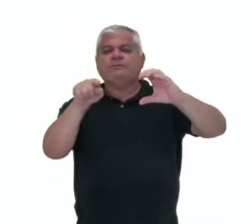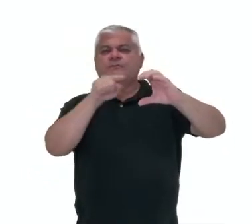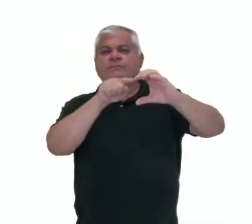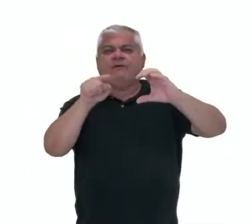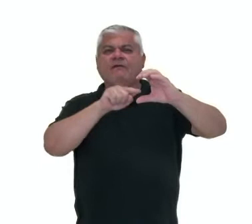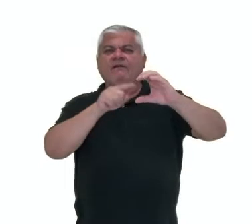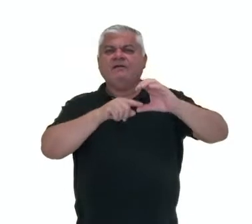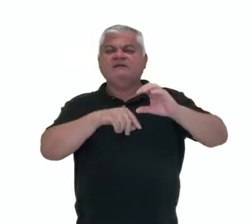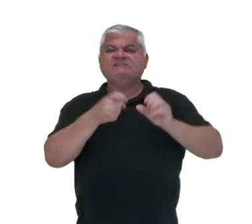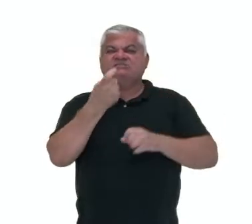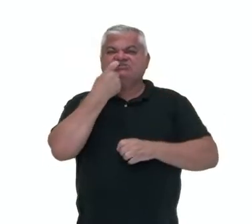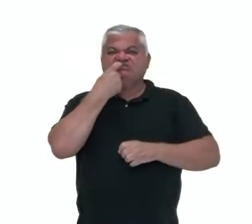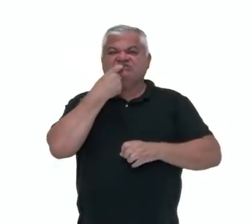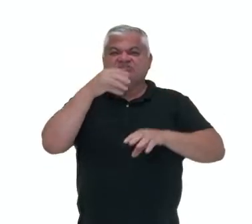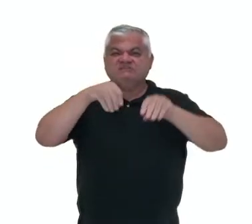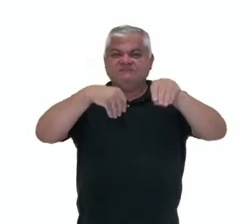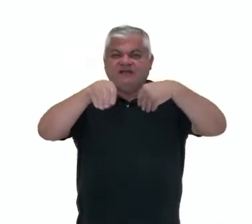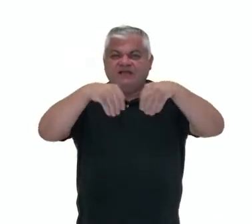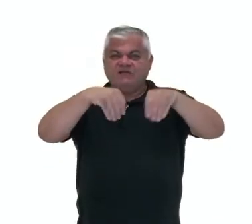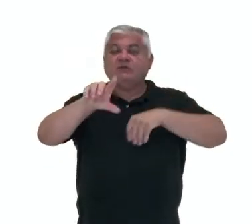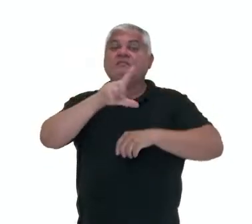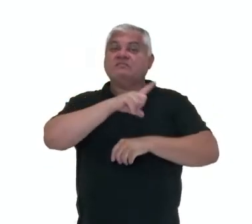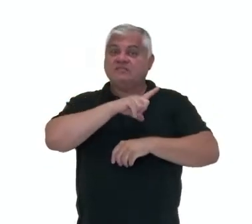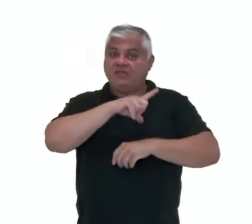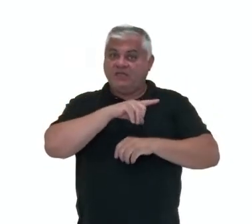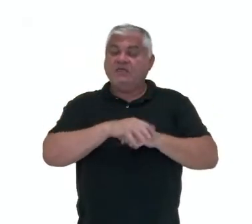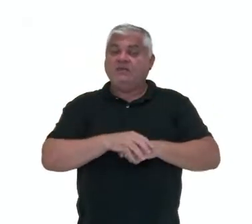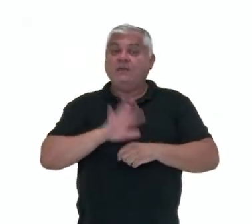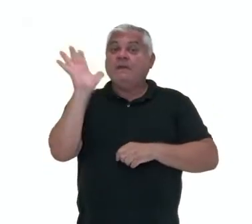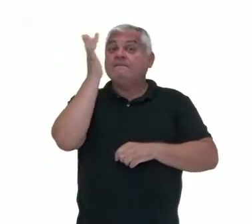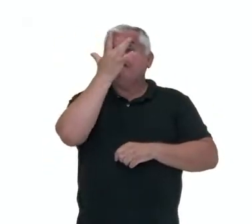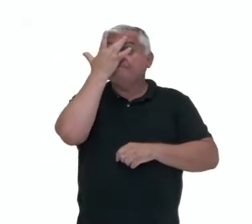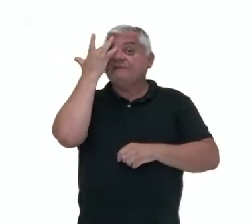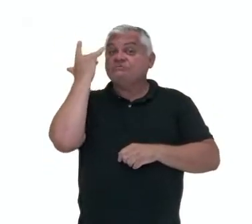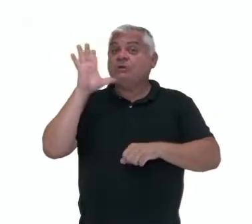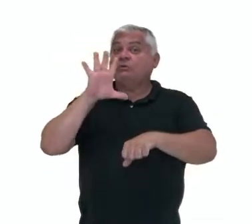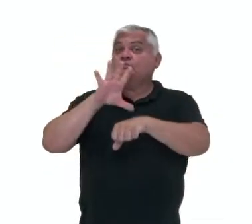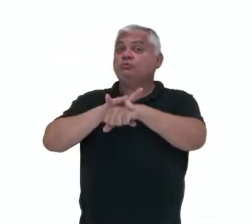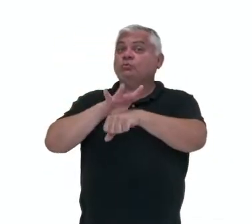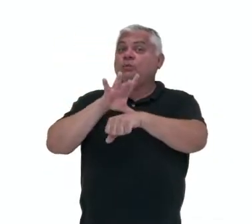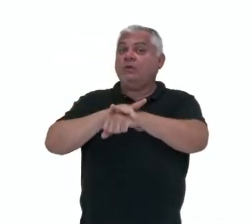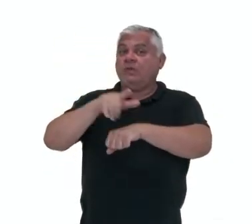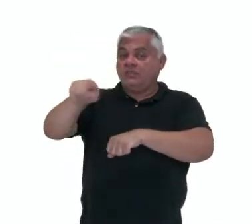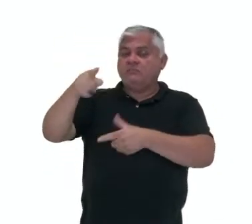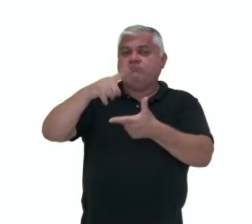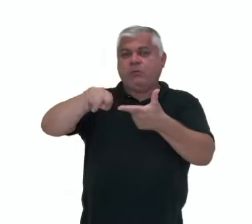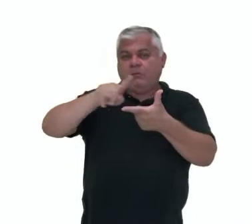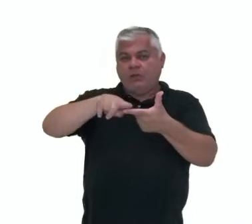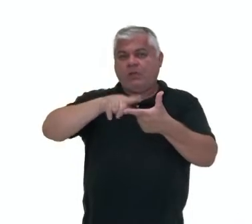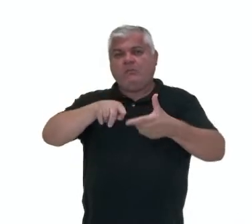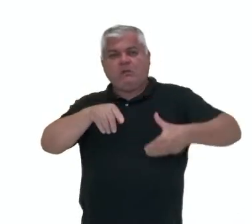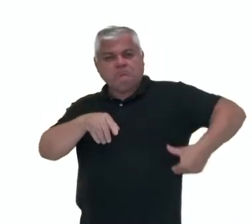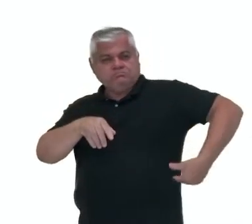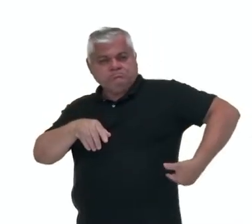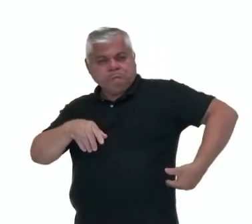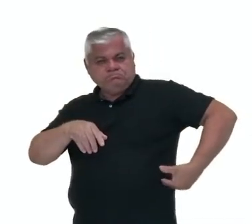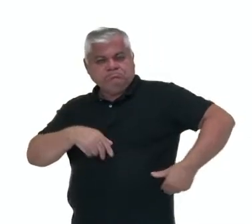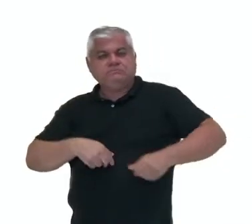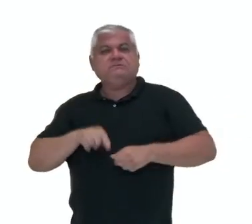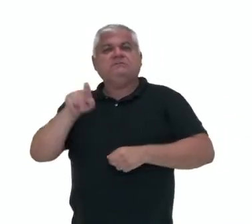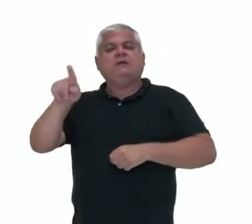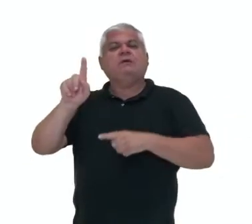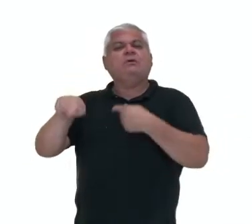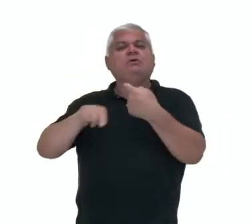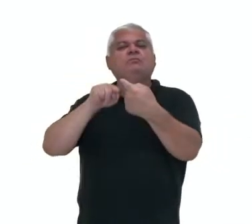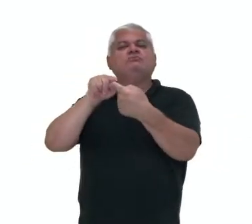artificiais são aparelhos utilizados por pacientes com distúrbios renais. Qual a